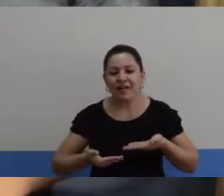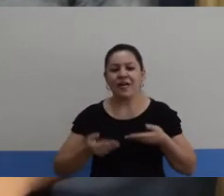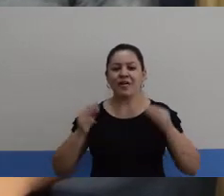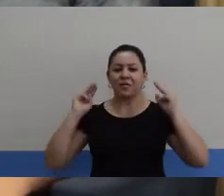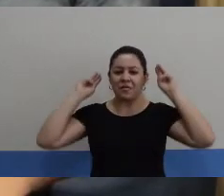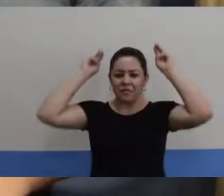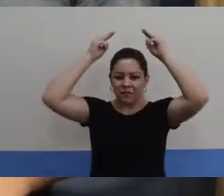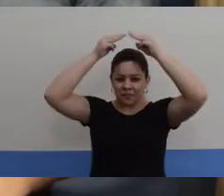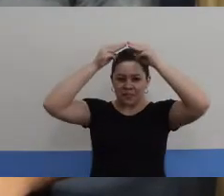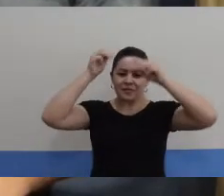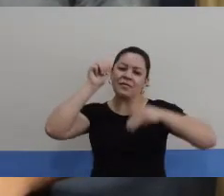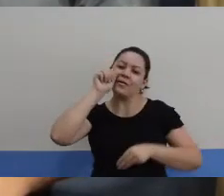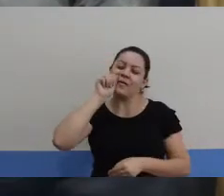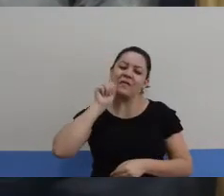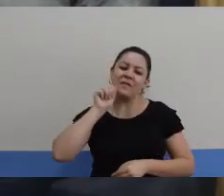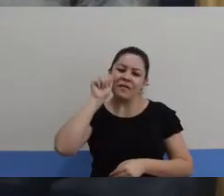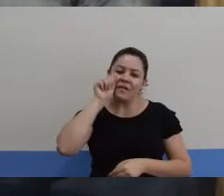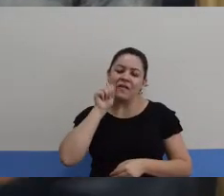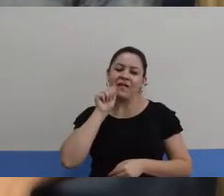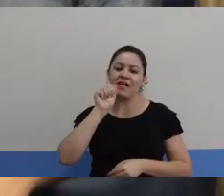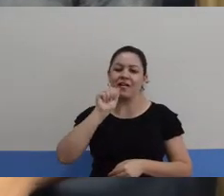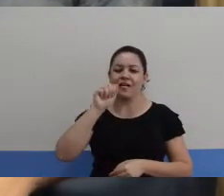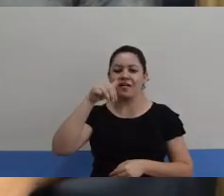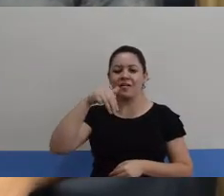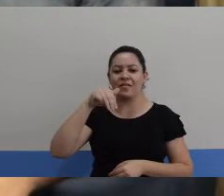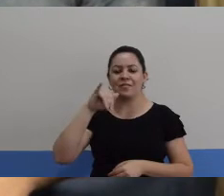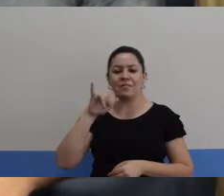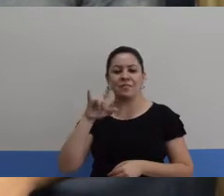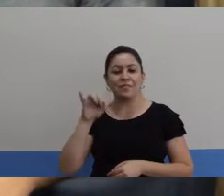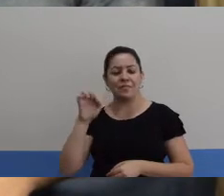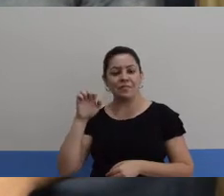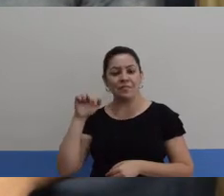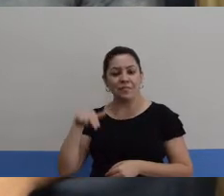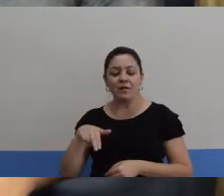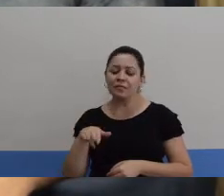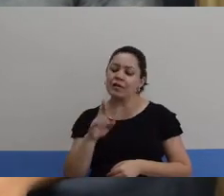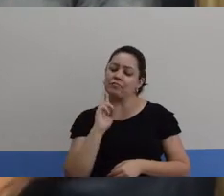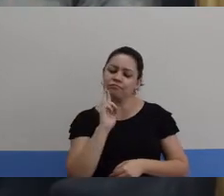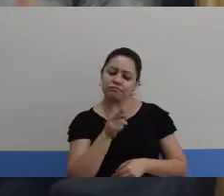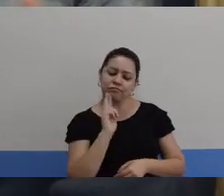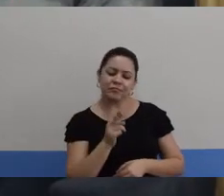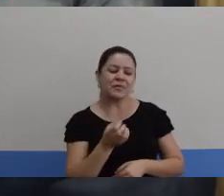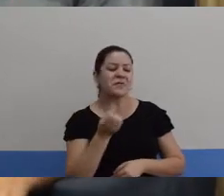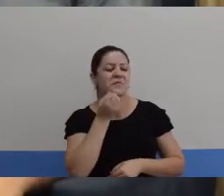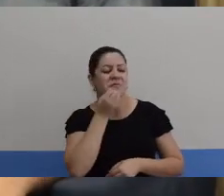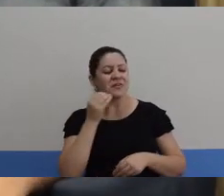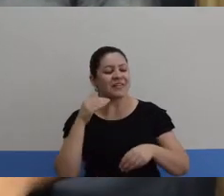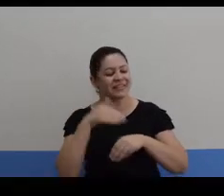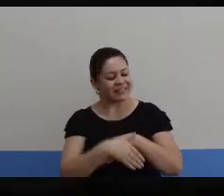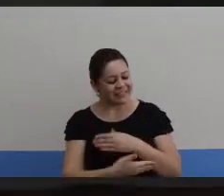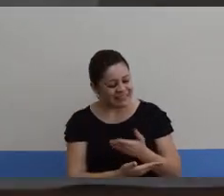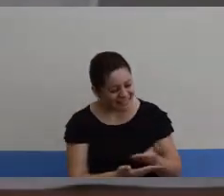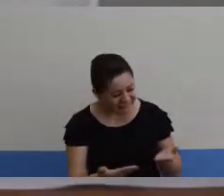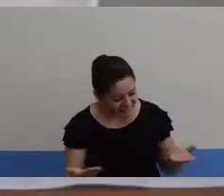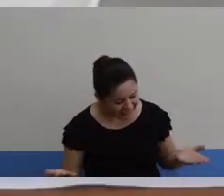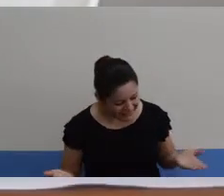Dom Hamilton, que participará conosco respondendo algumas questões. Boa noite, Dom Hamilton.